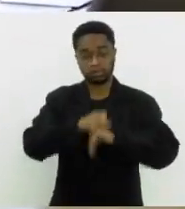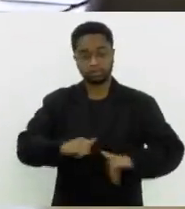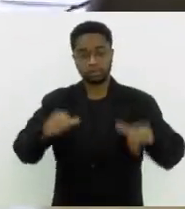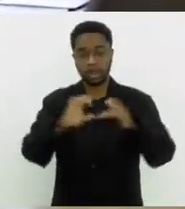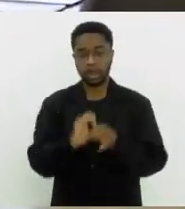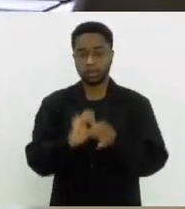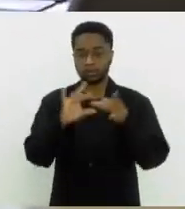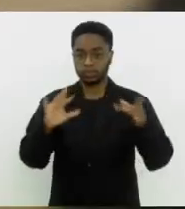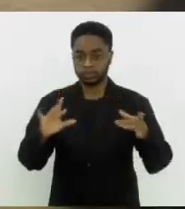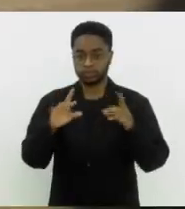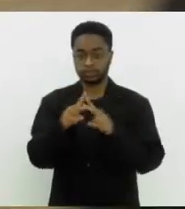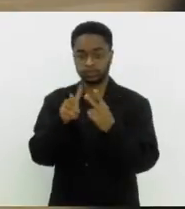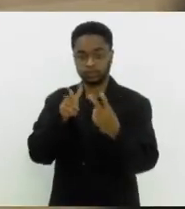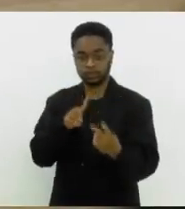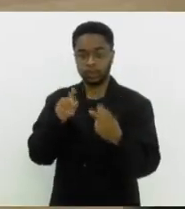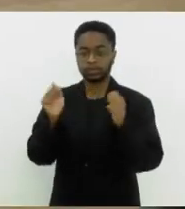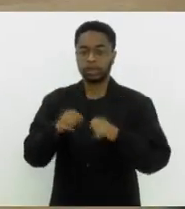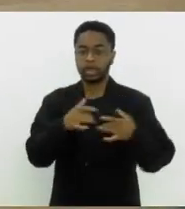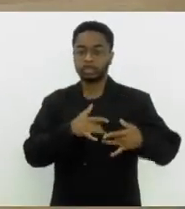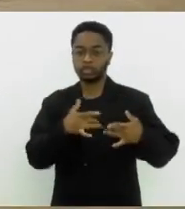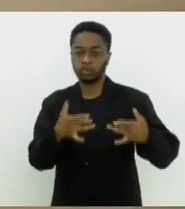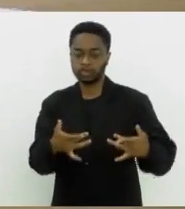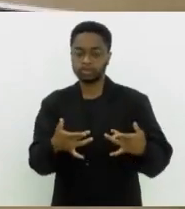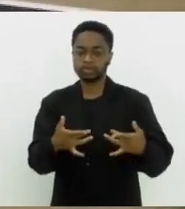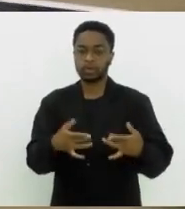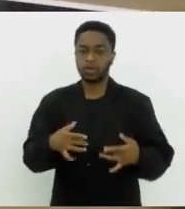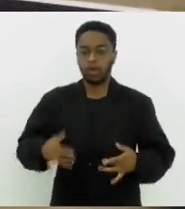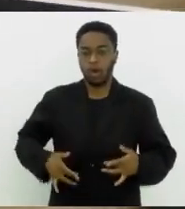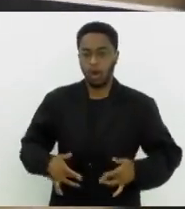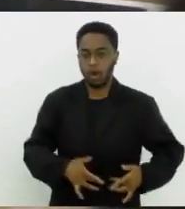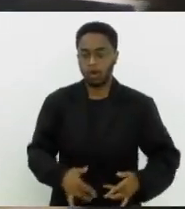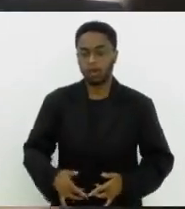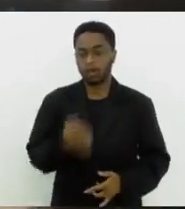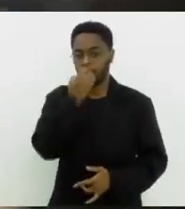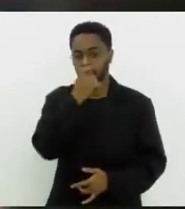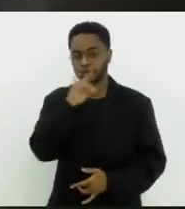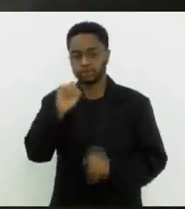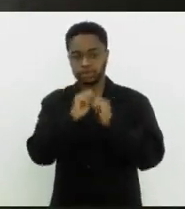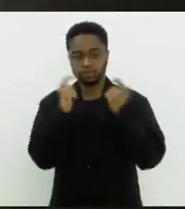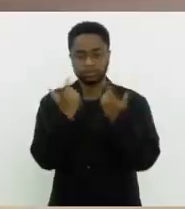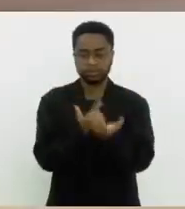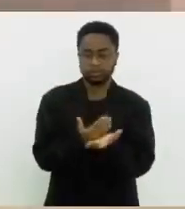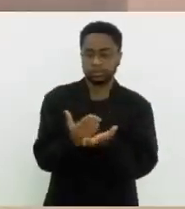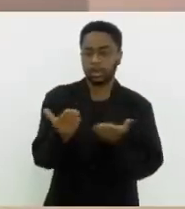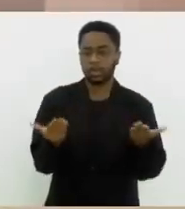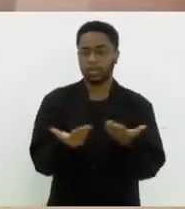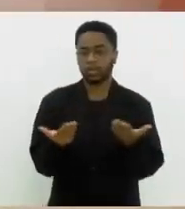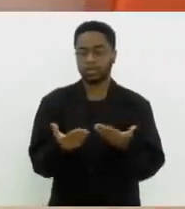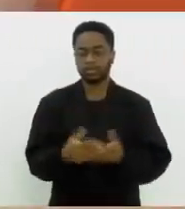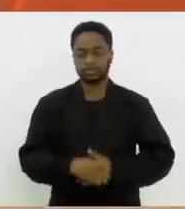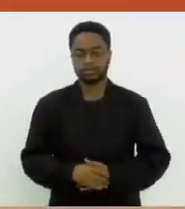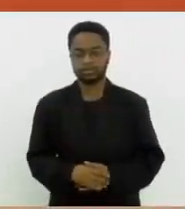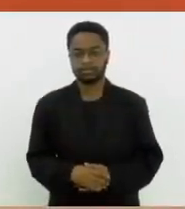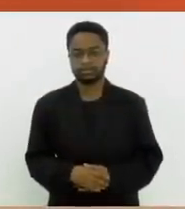autorização eletrônica para doação de órgãos. O Bom Dia Alerge começa agora.